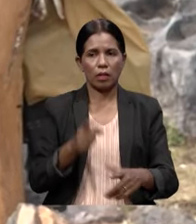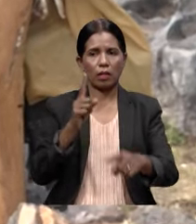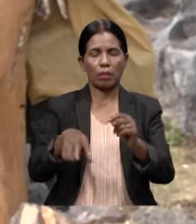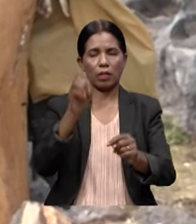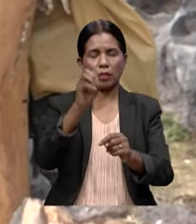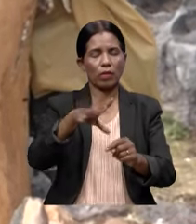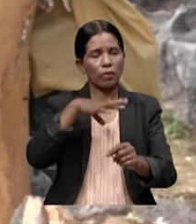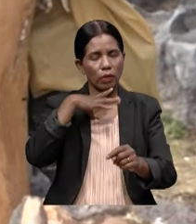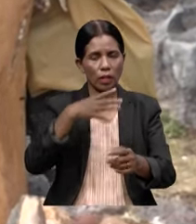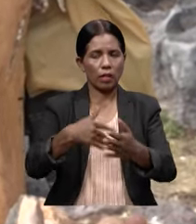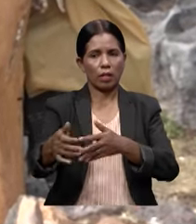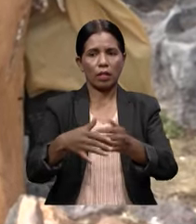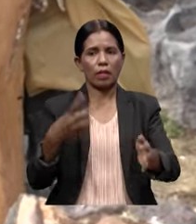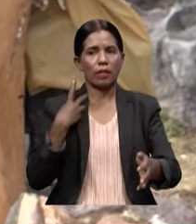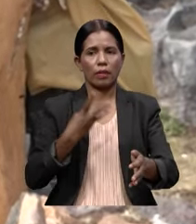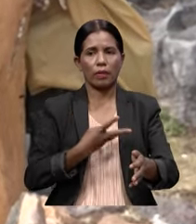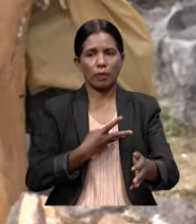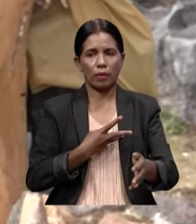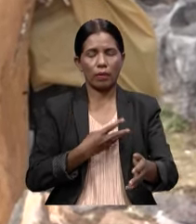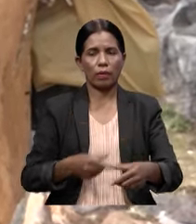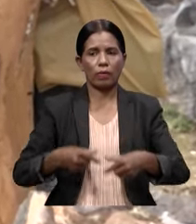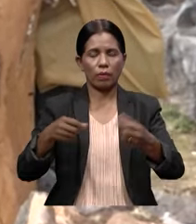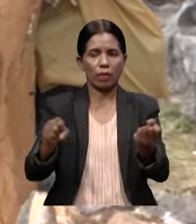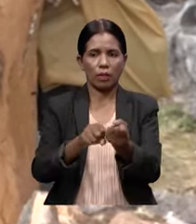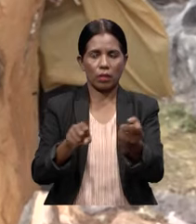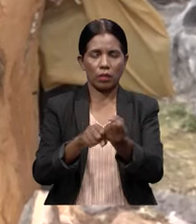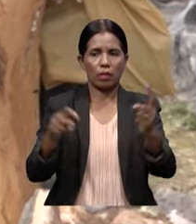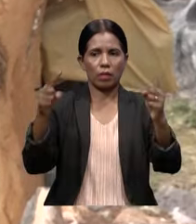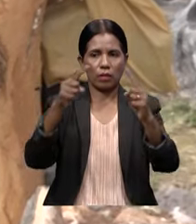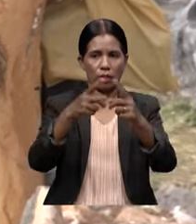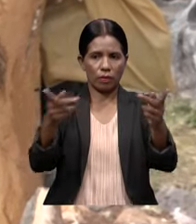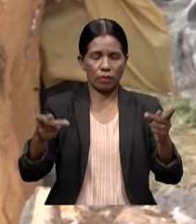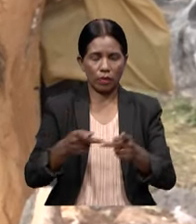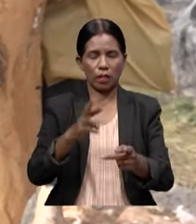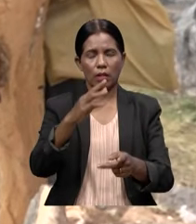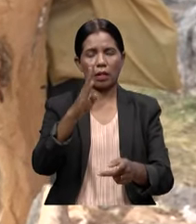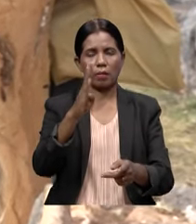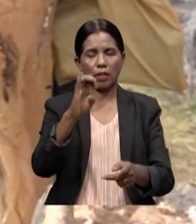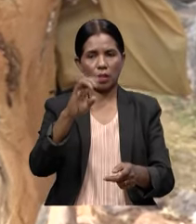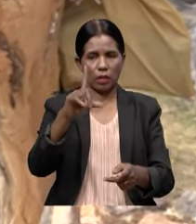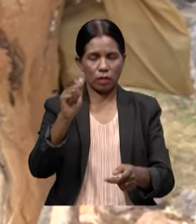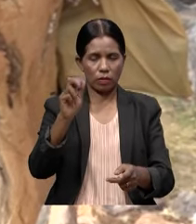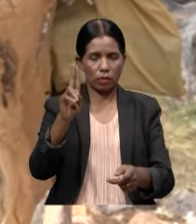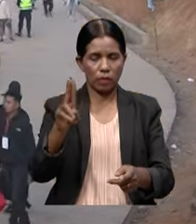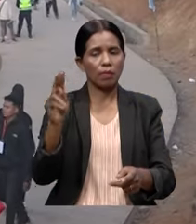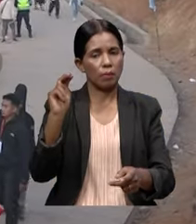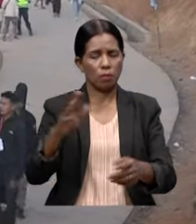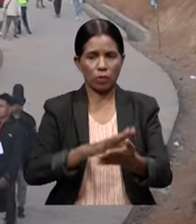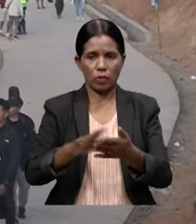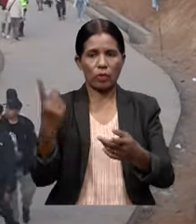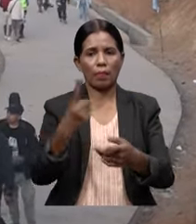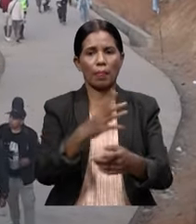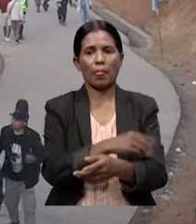felis arbir hojne ita bele foco contribuição bai ambiente rabilanian tinki mosna fatin. Autoridade local